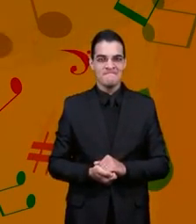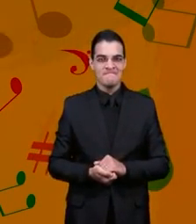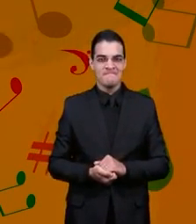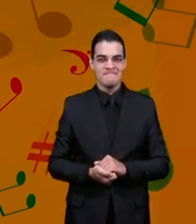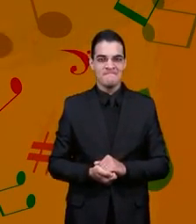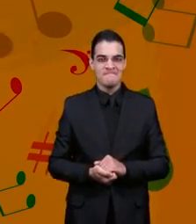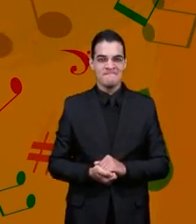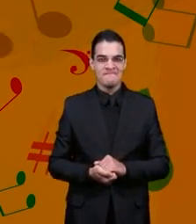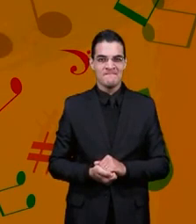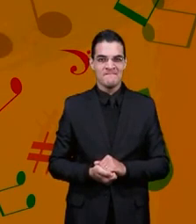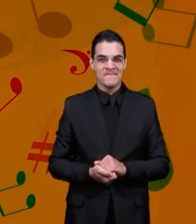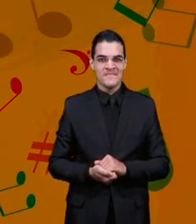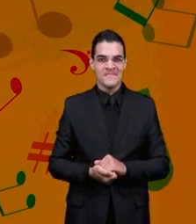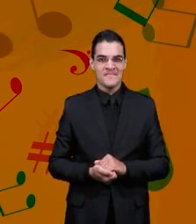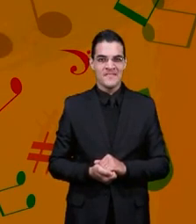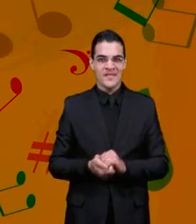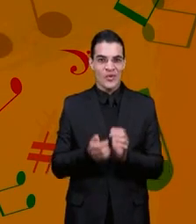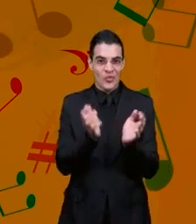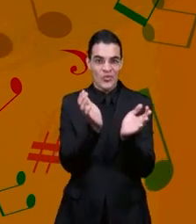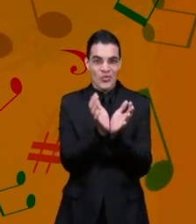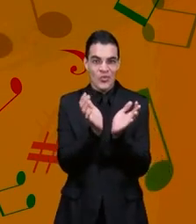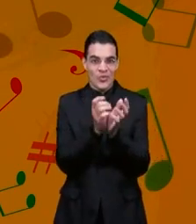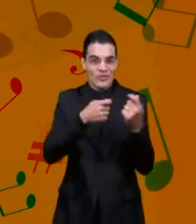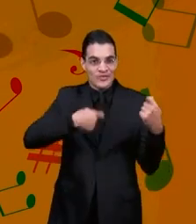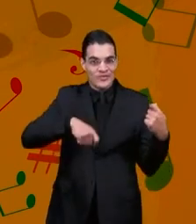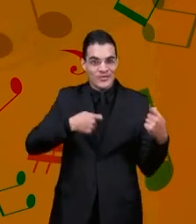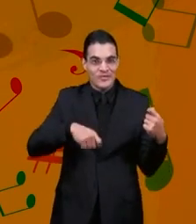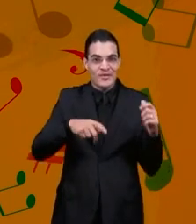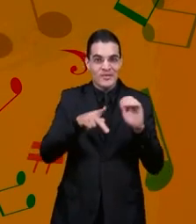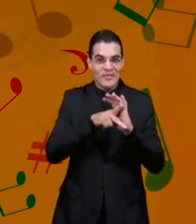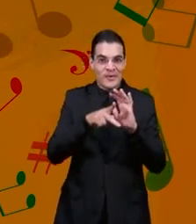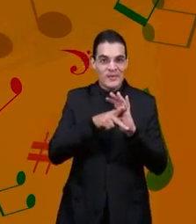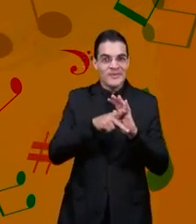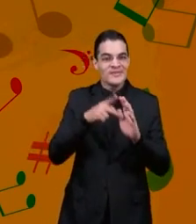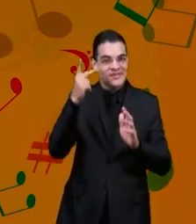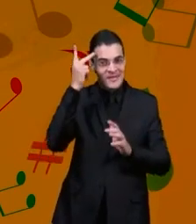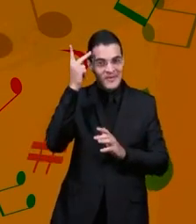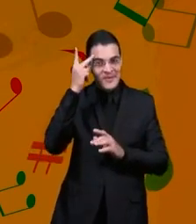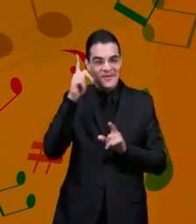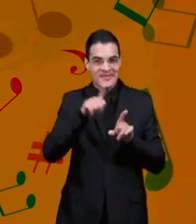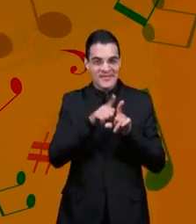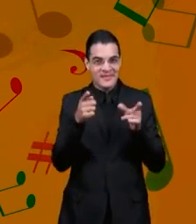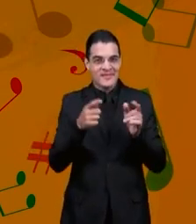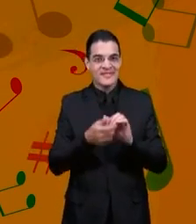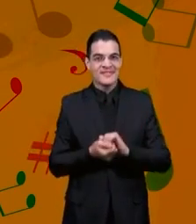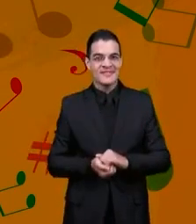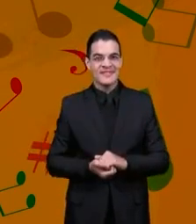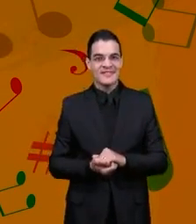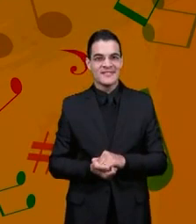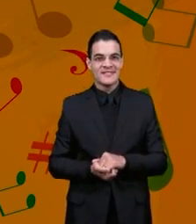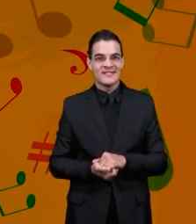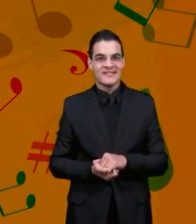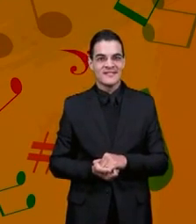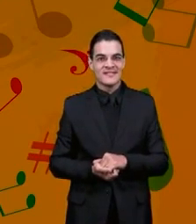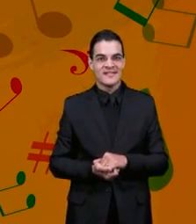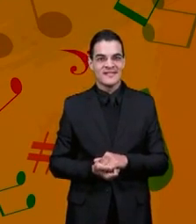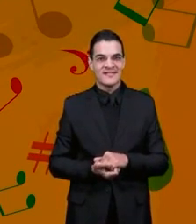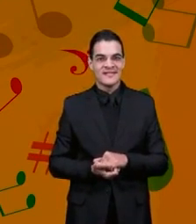This is the band from Osasco, also from São Paulo. Também de São Paulo.